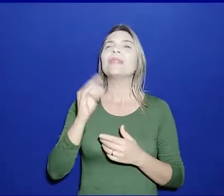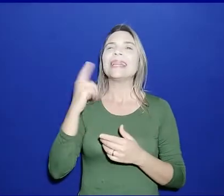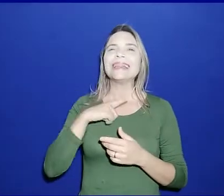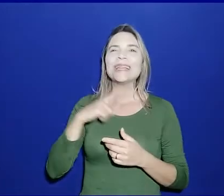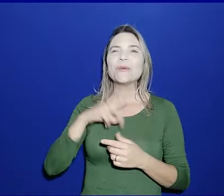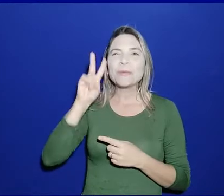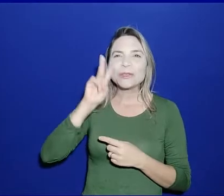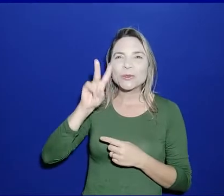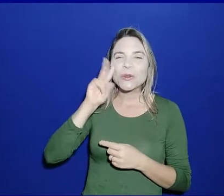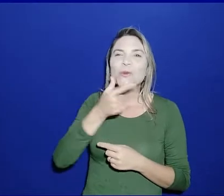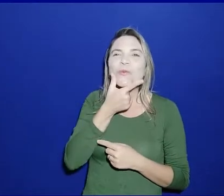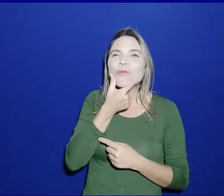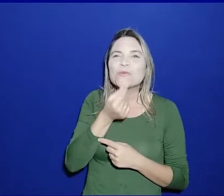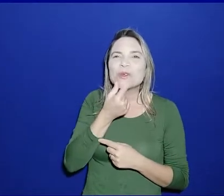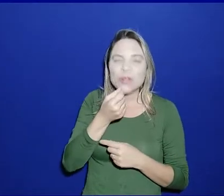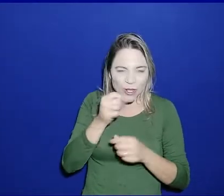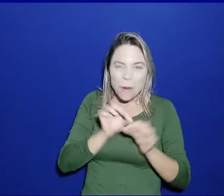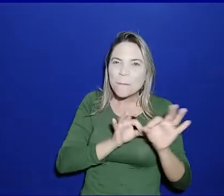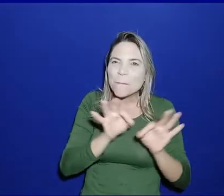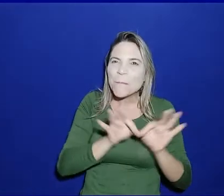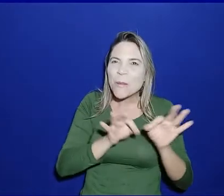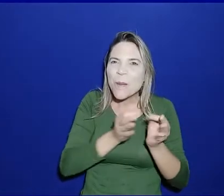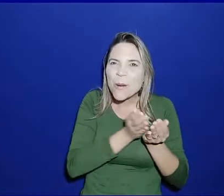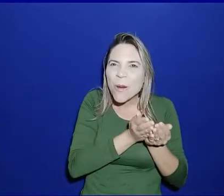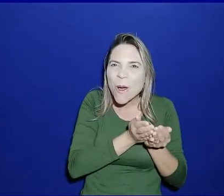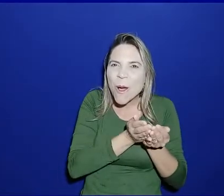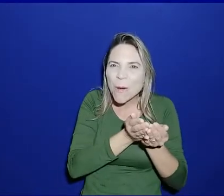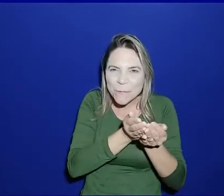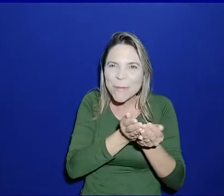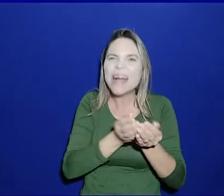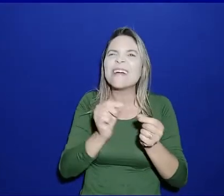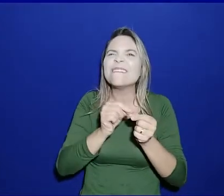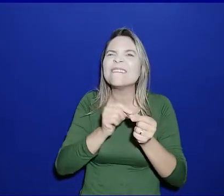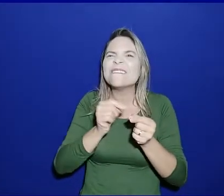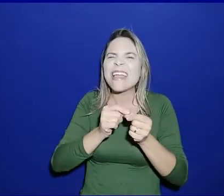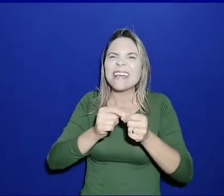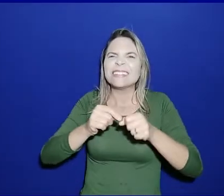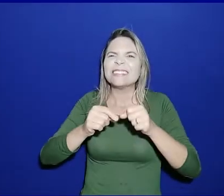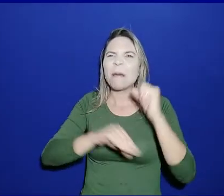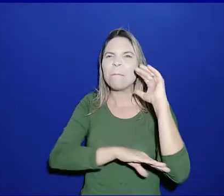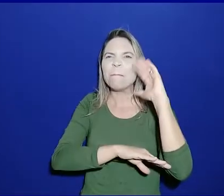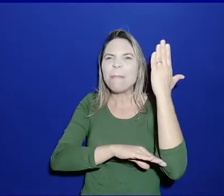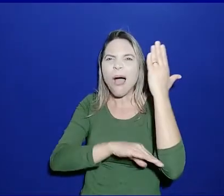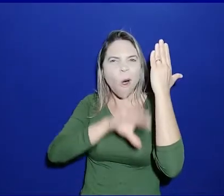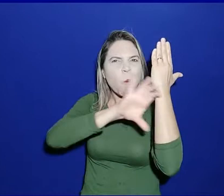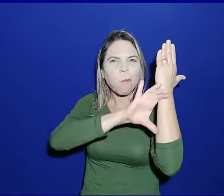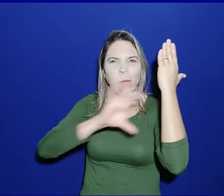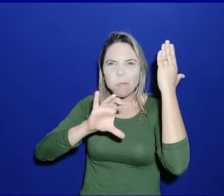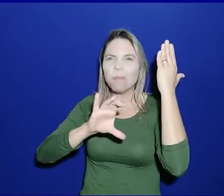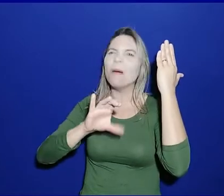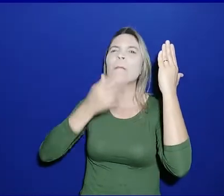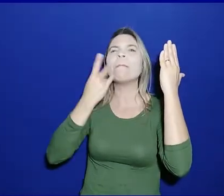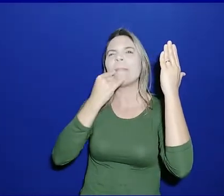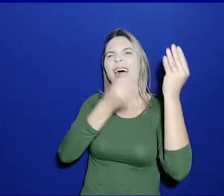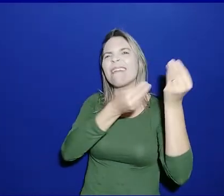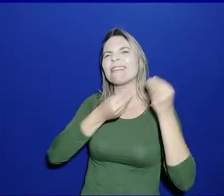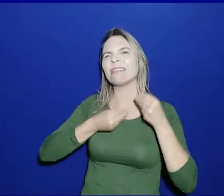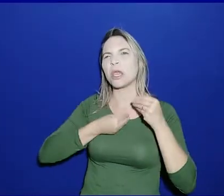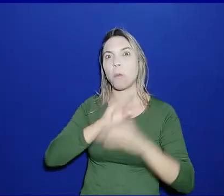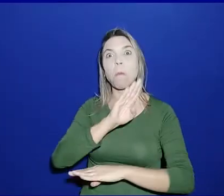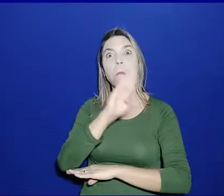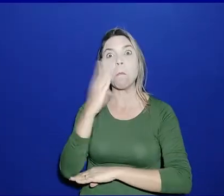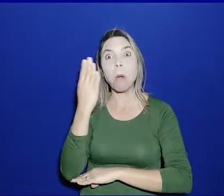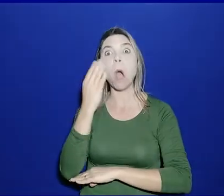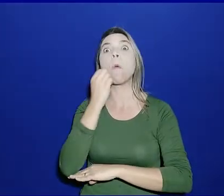amou um barquinho que ele mesmo construiu com um pedaço de tronco que o seu pai lhe deu,